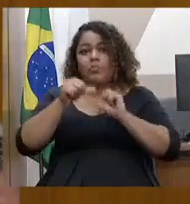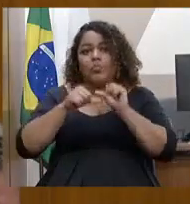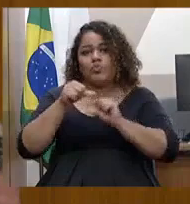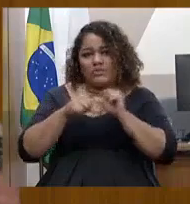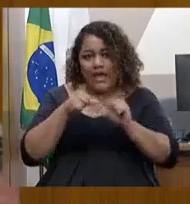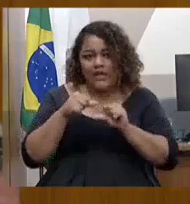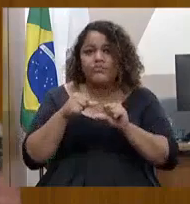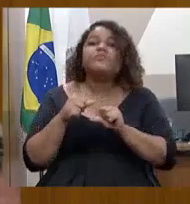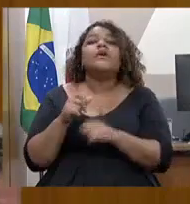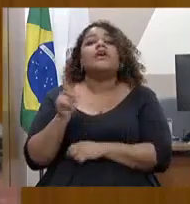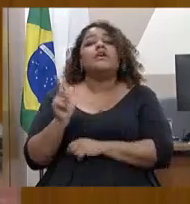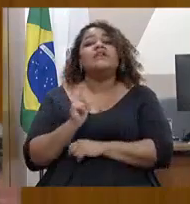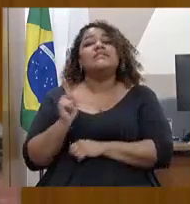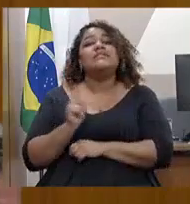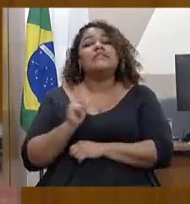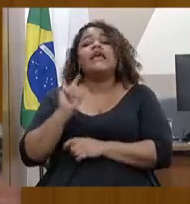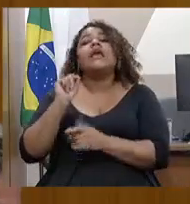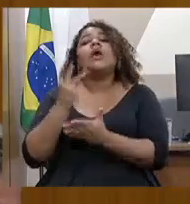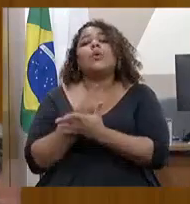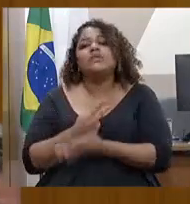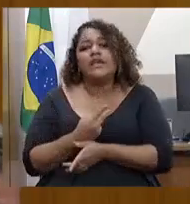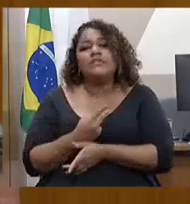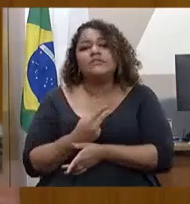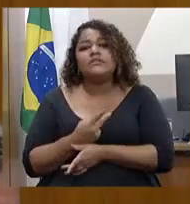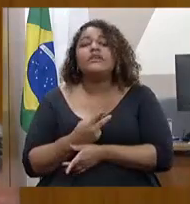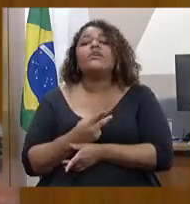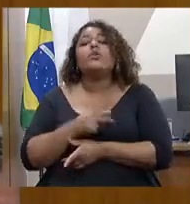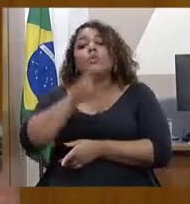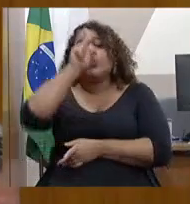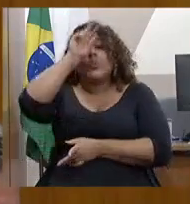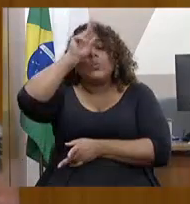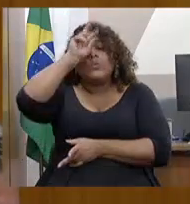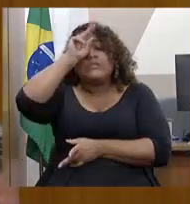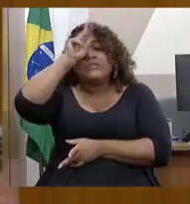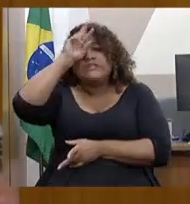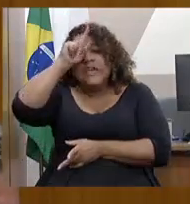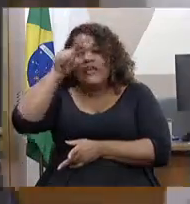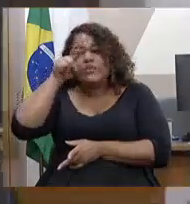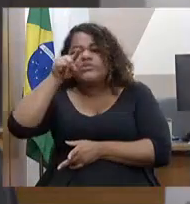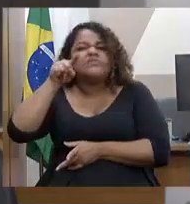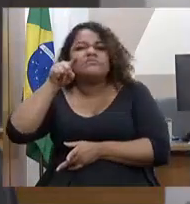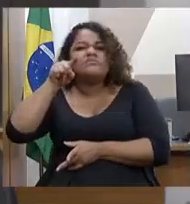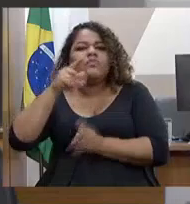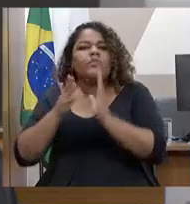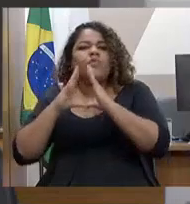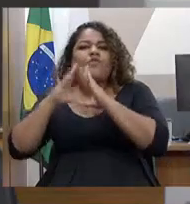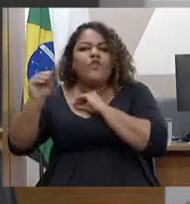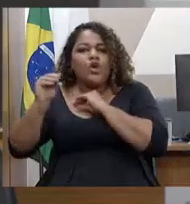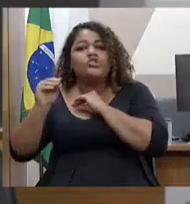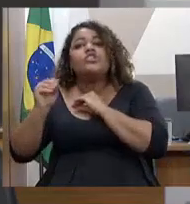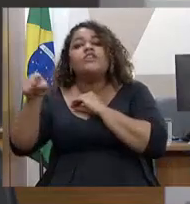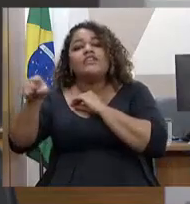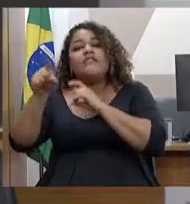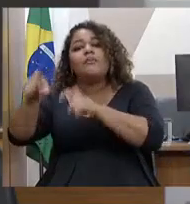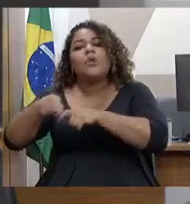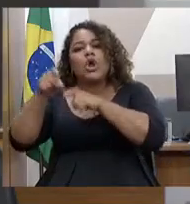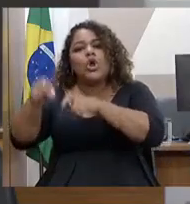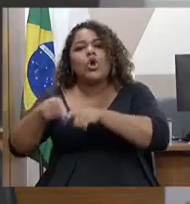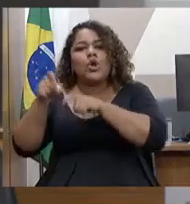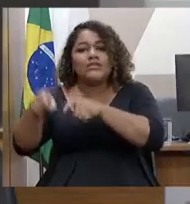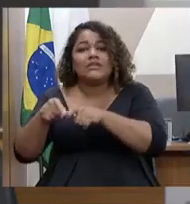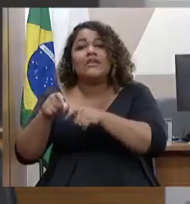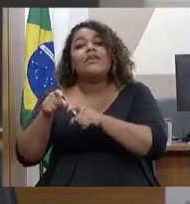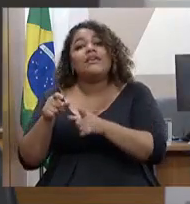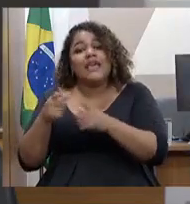eles vão todos para roça dos Agricultores que plantam semente crioulas e se a gente denunciar a empresa entra com processo